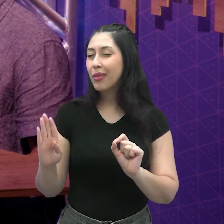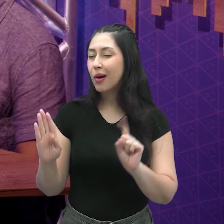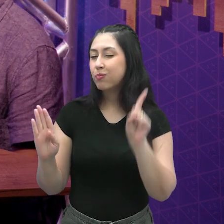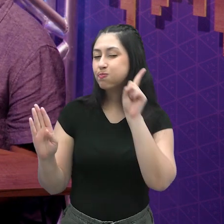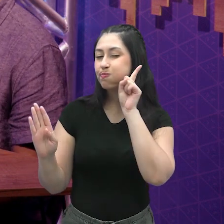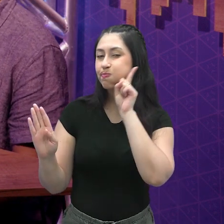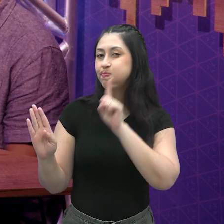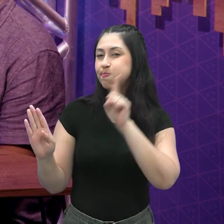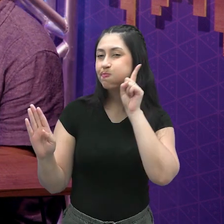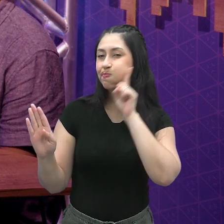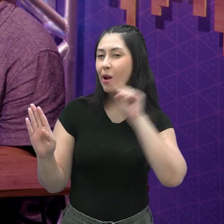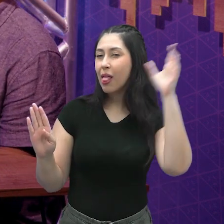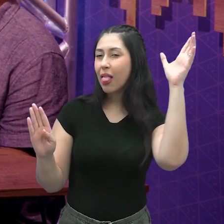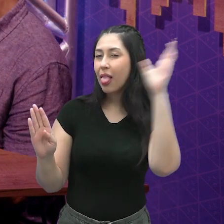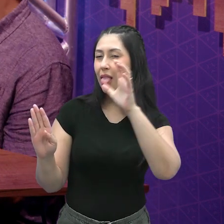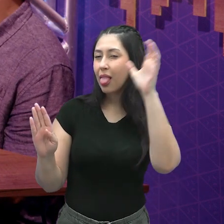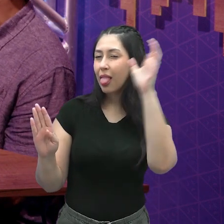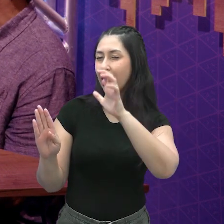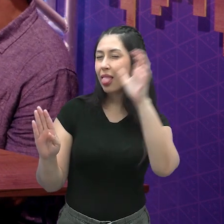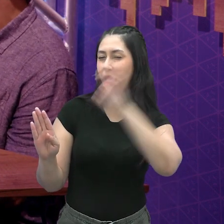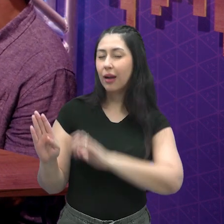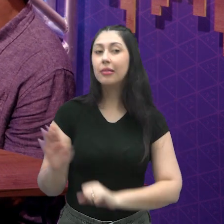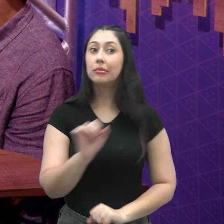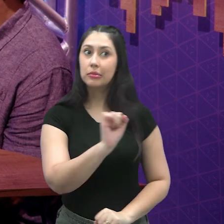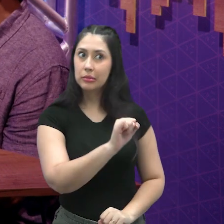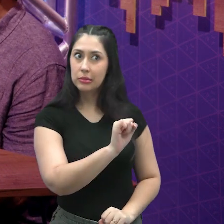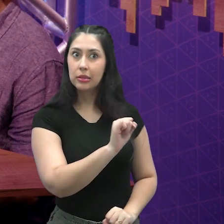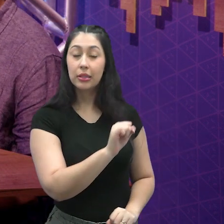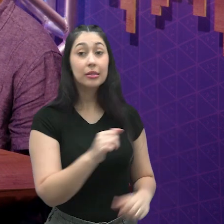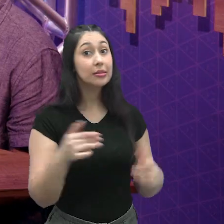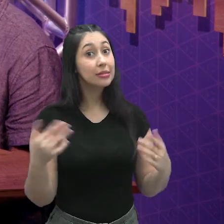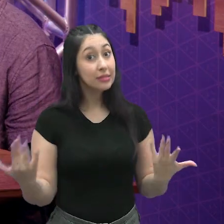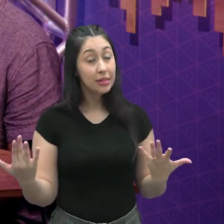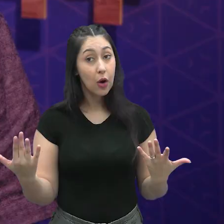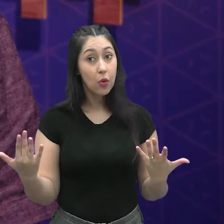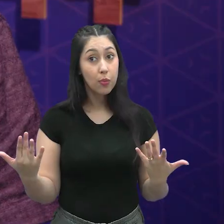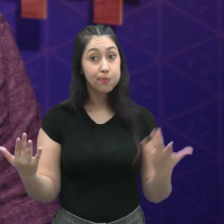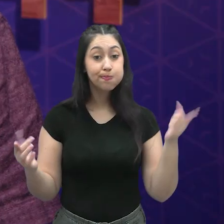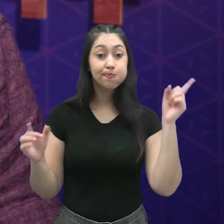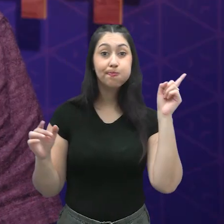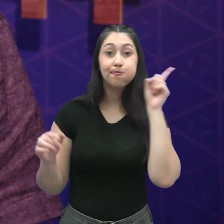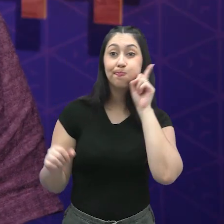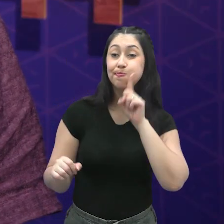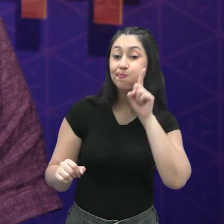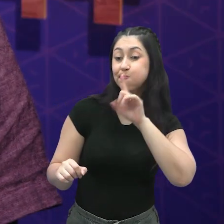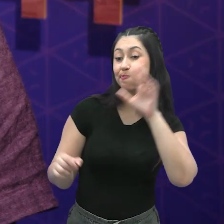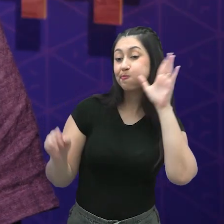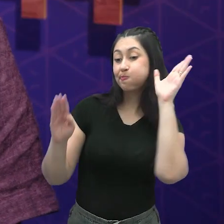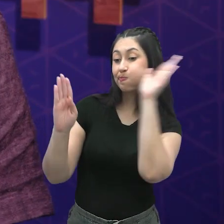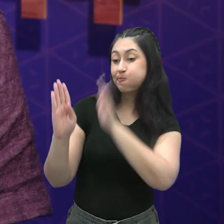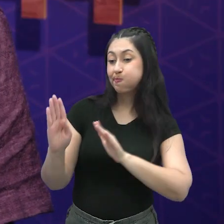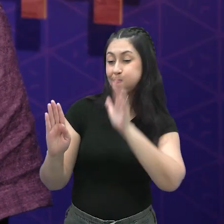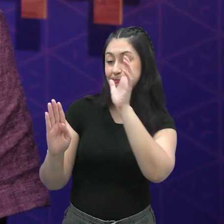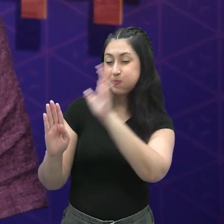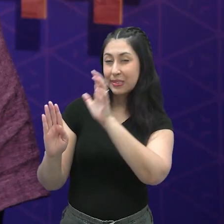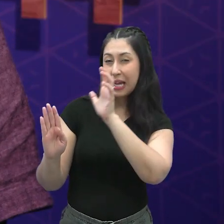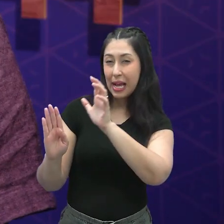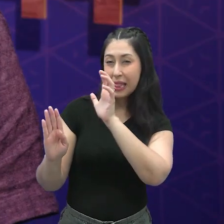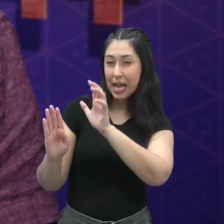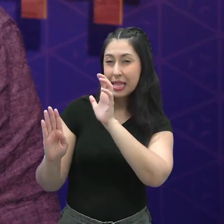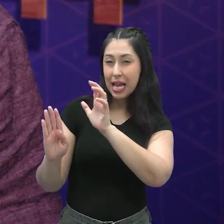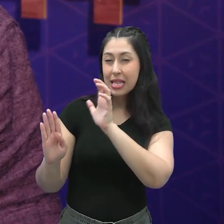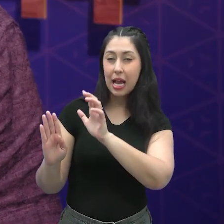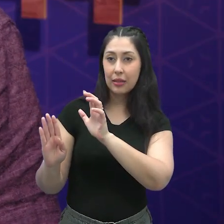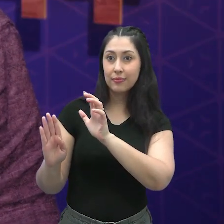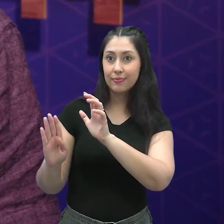fortíssima influência estadunidense. Estadunidense. Então, assim, a Sim. influência norte-americana, ela foi